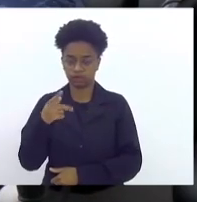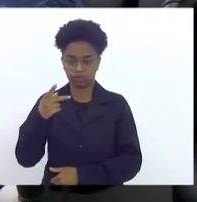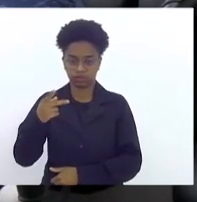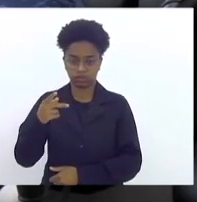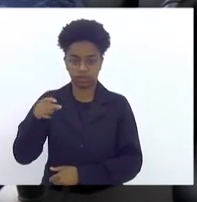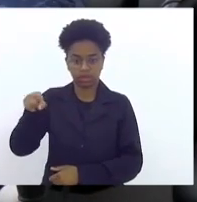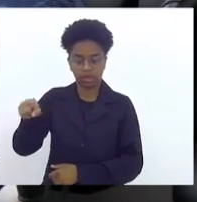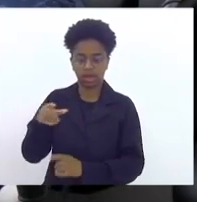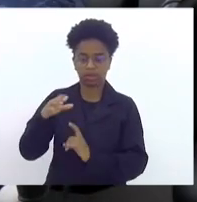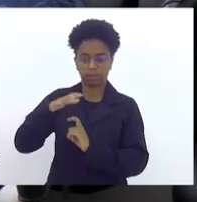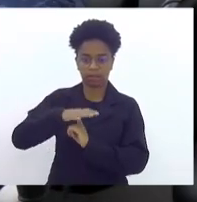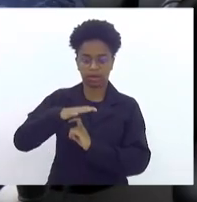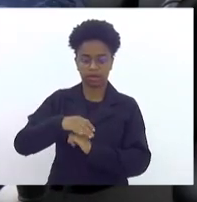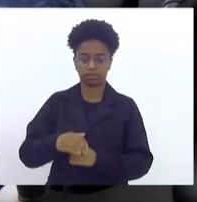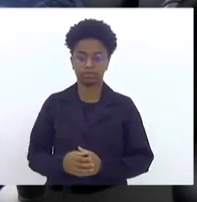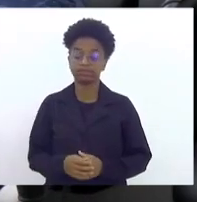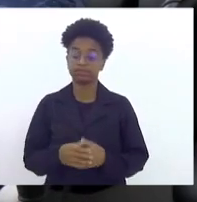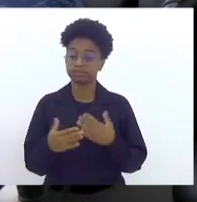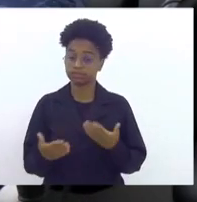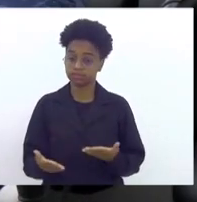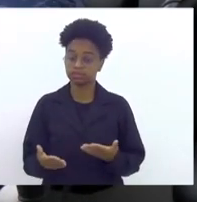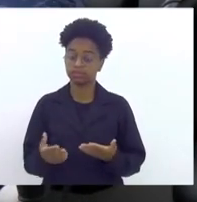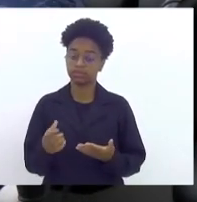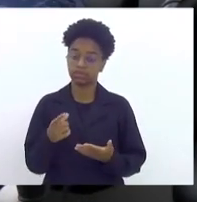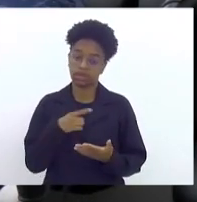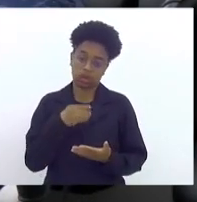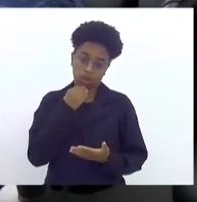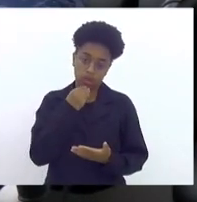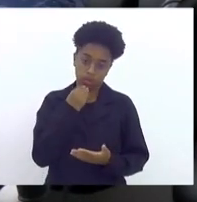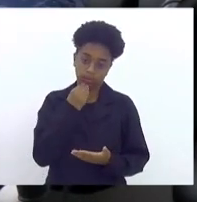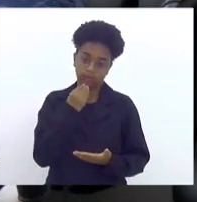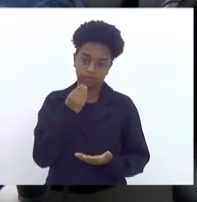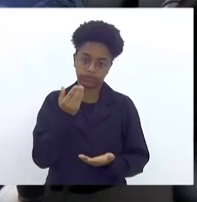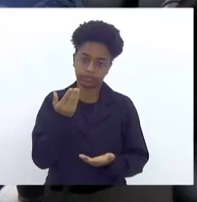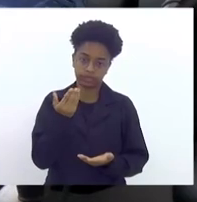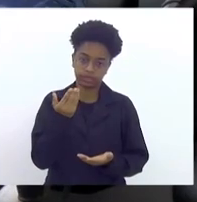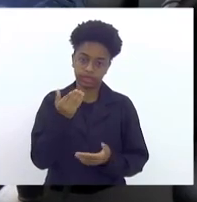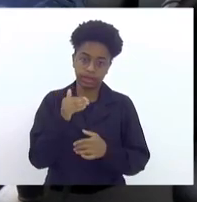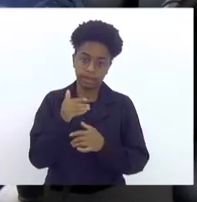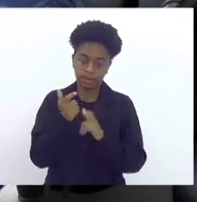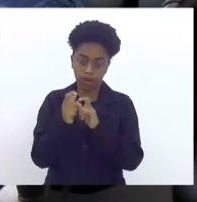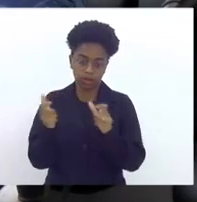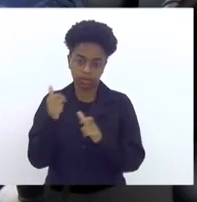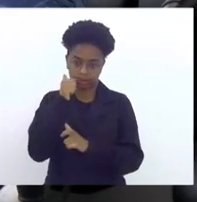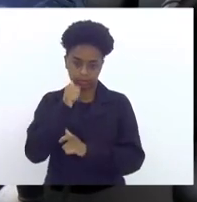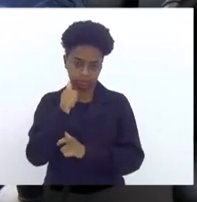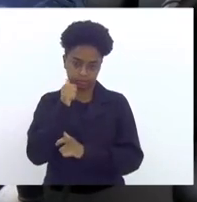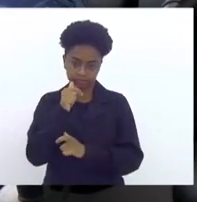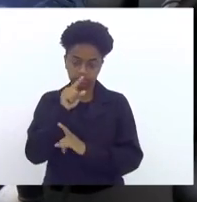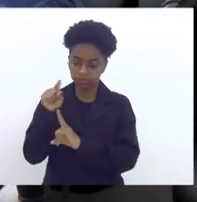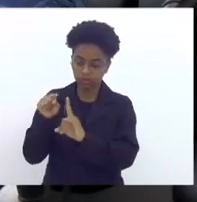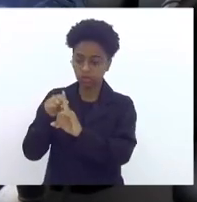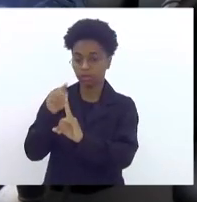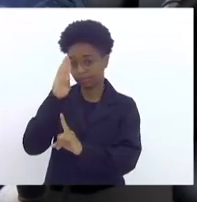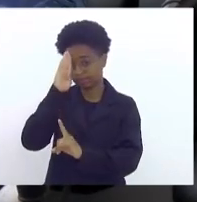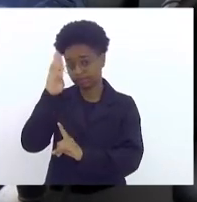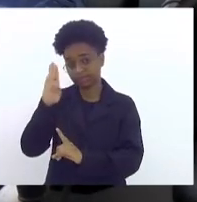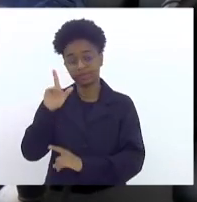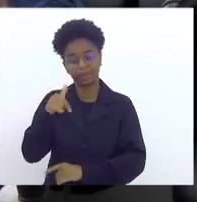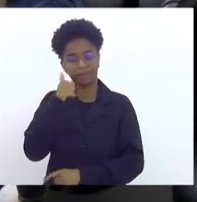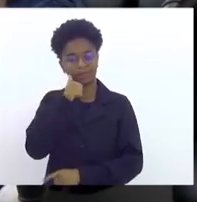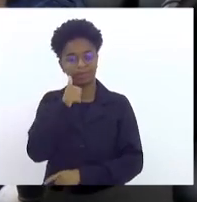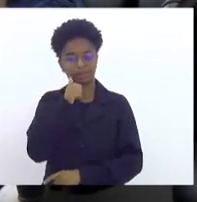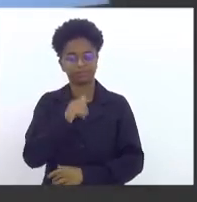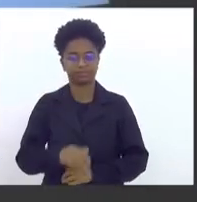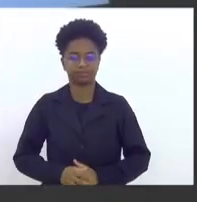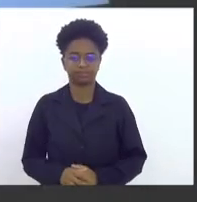então é grande maioria envolve obviamente disse é mais as mulheres o alvo perificial target são as mulheres